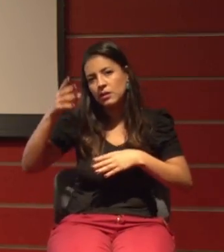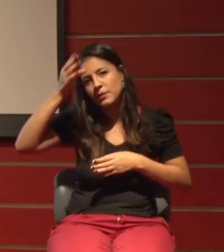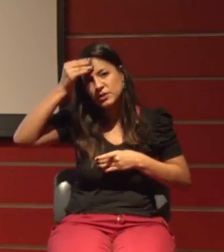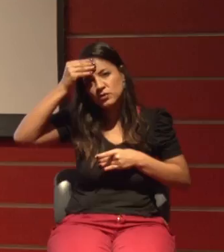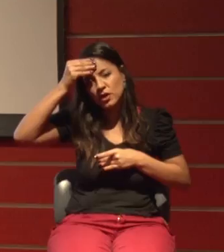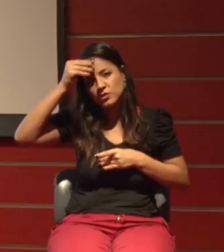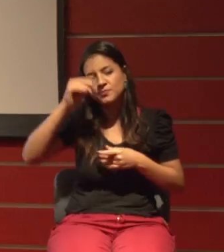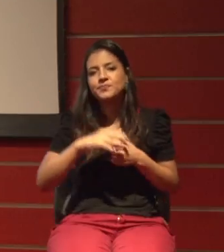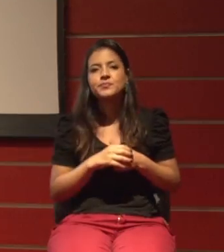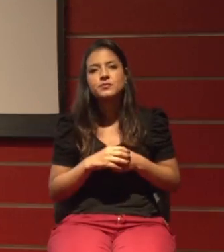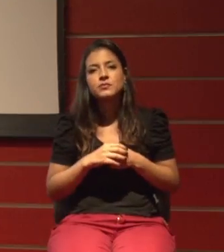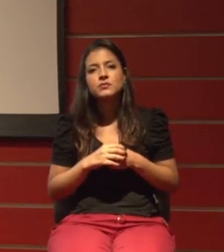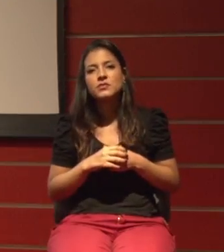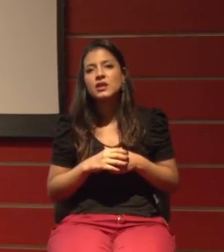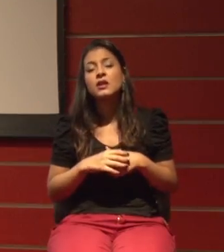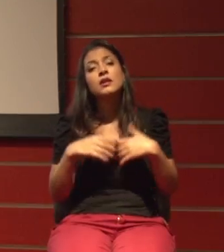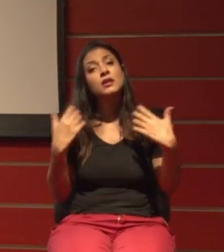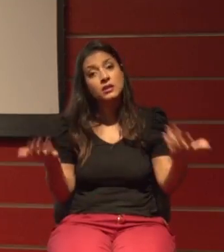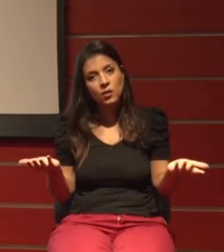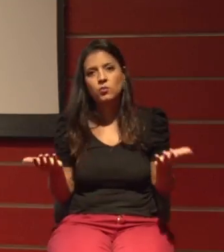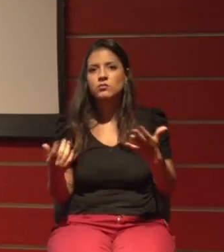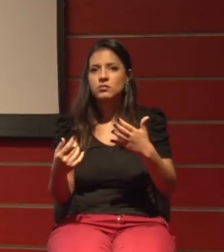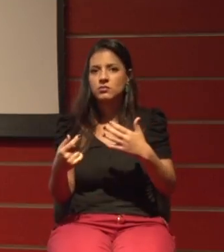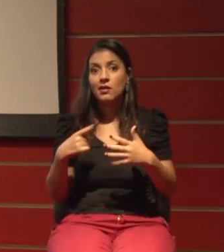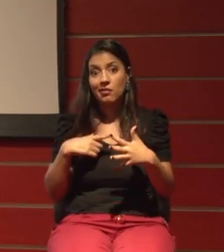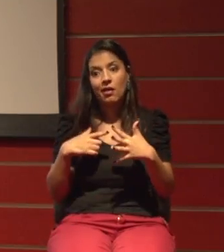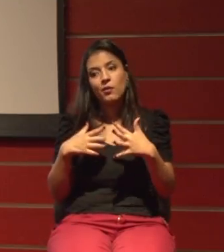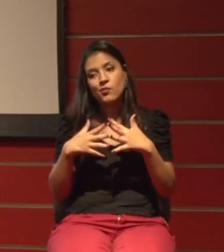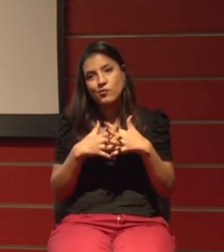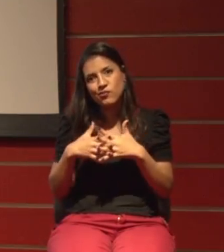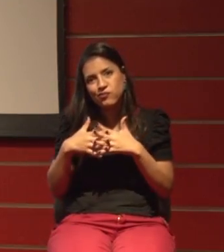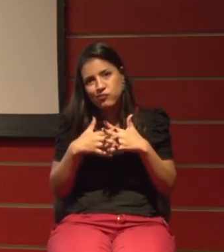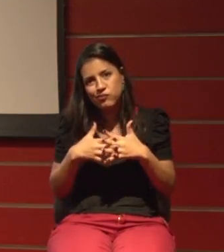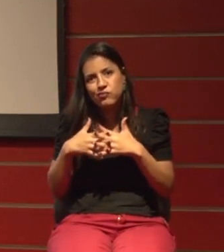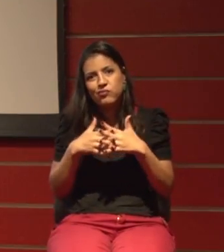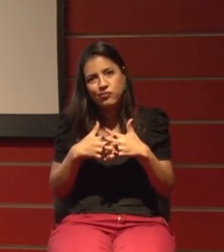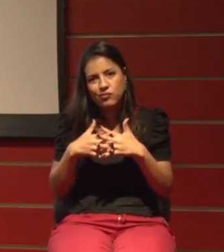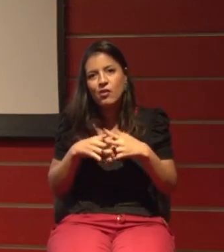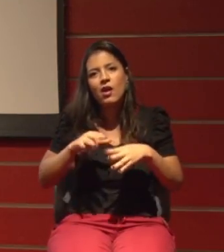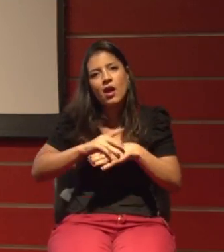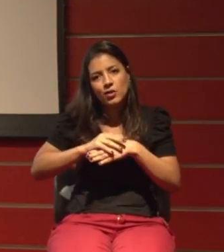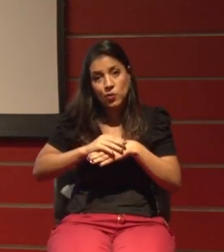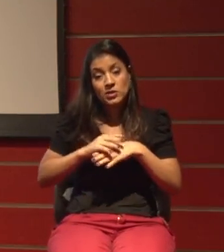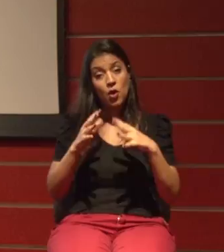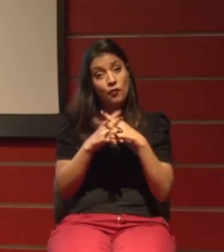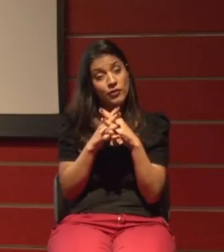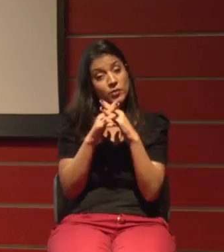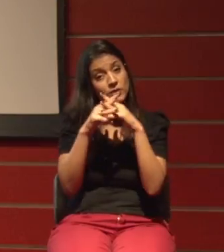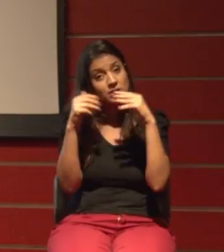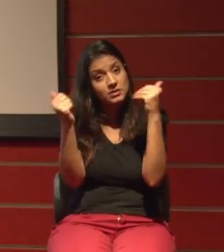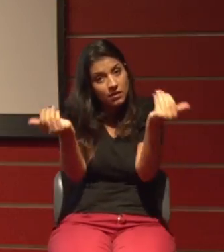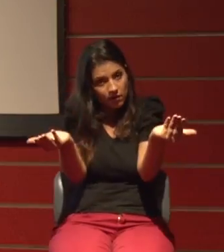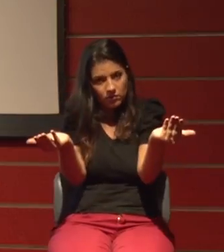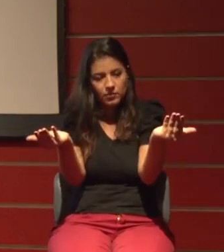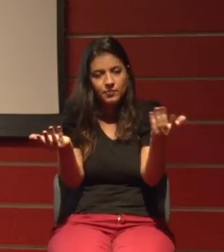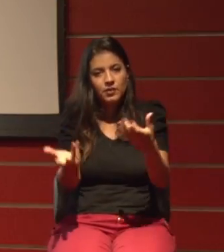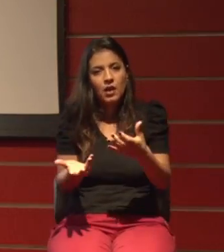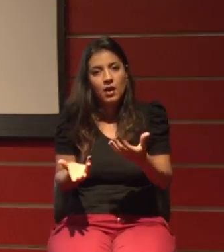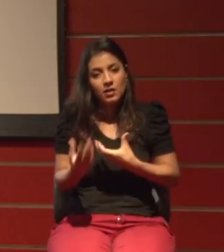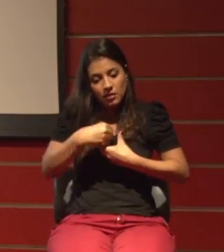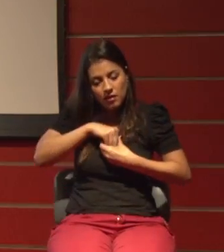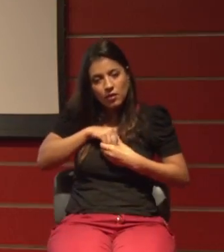né então apresente esse conflito que é um conflito a doença seria um conflito externo o conflito interno seria por